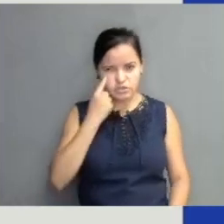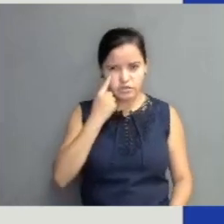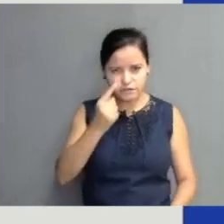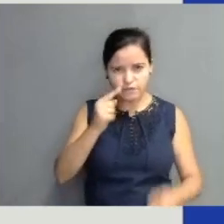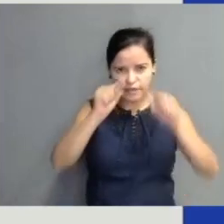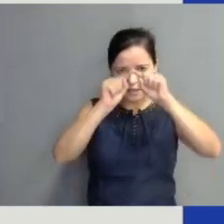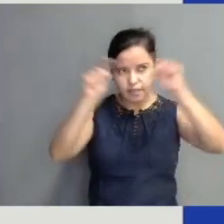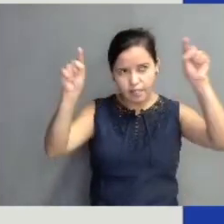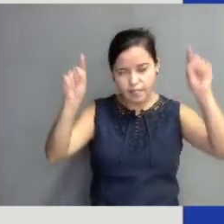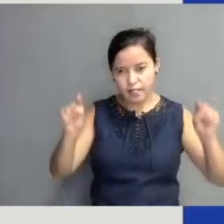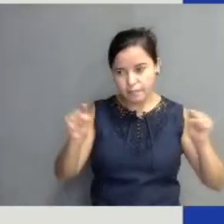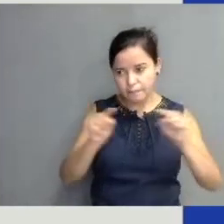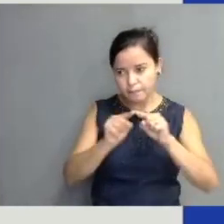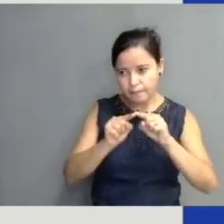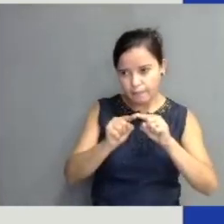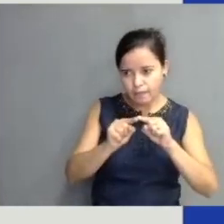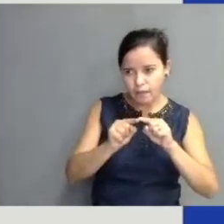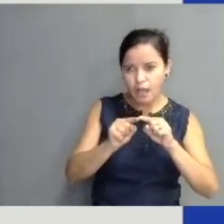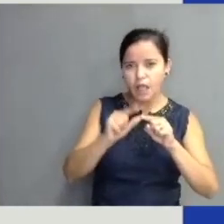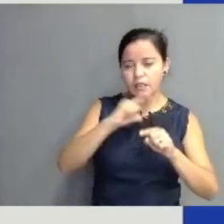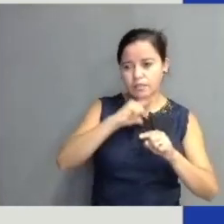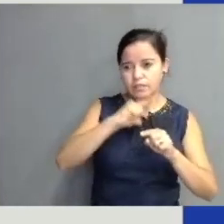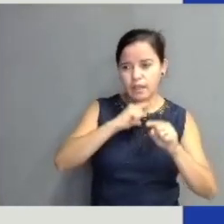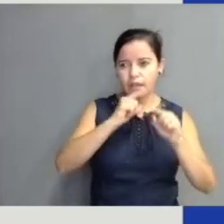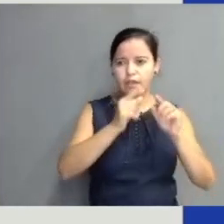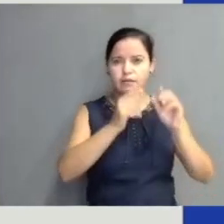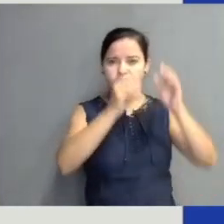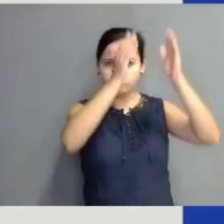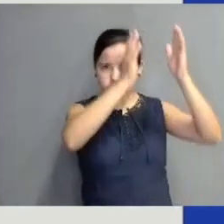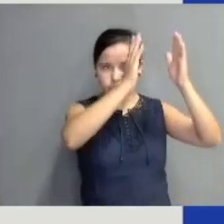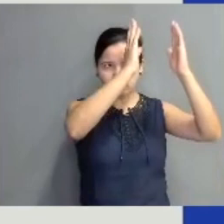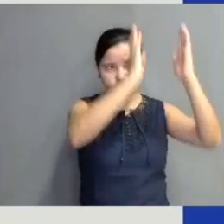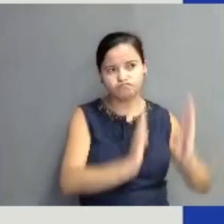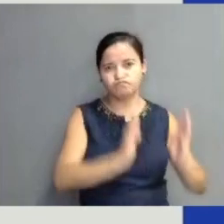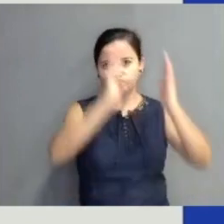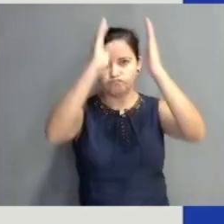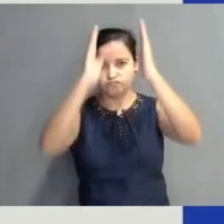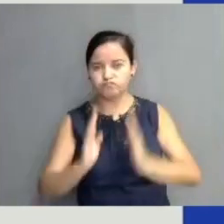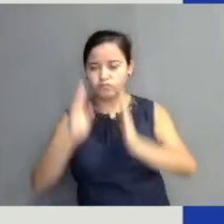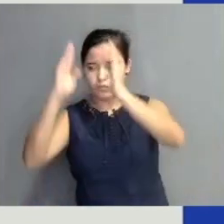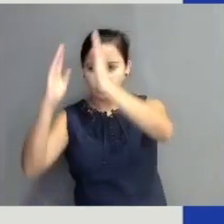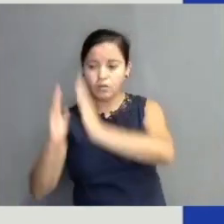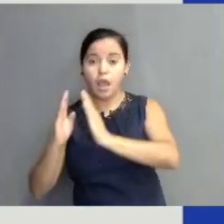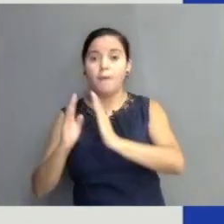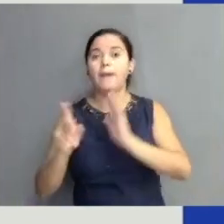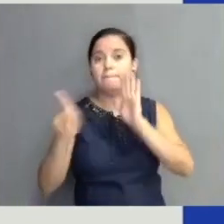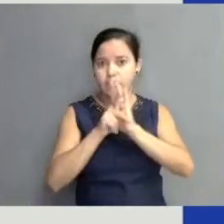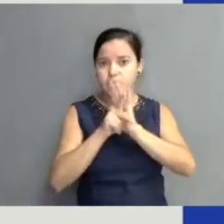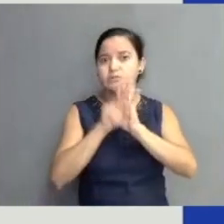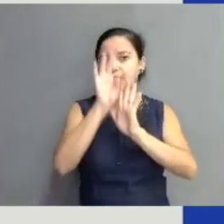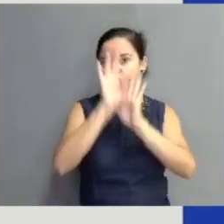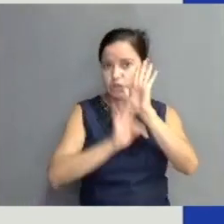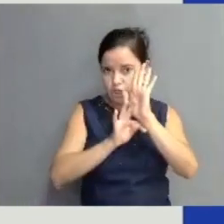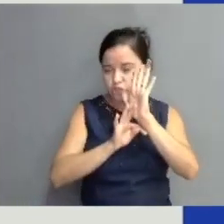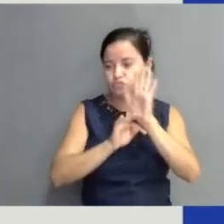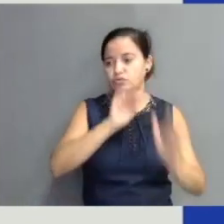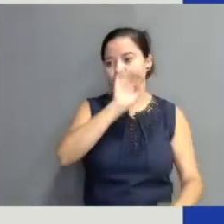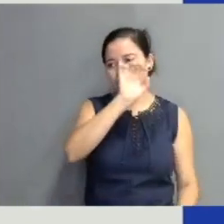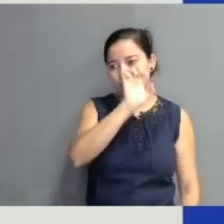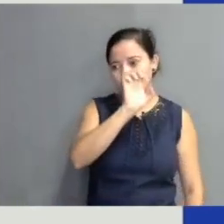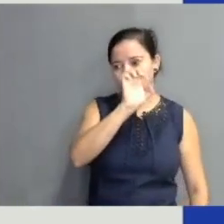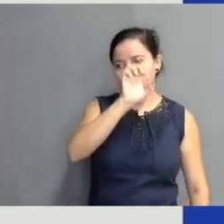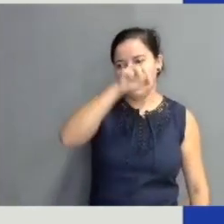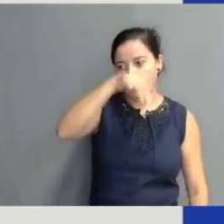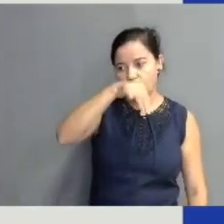nessa coluna, né, algumas locuções prepositivas. A do nosso texto, né, é em vez de, e a gente